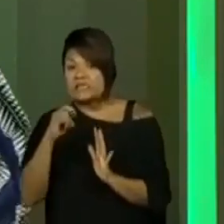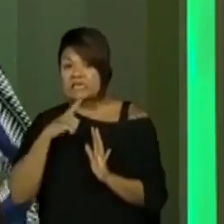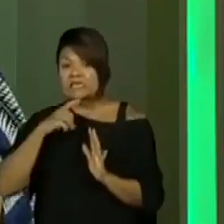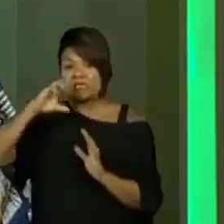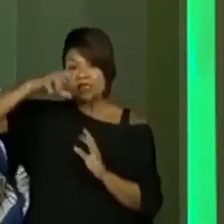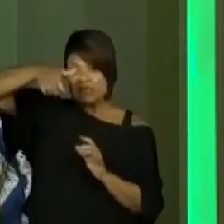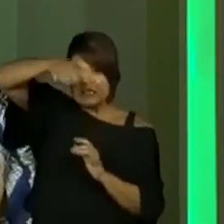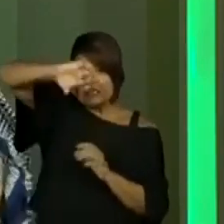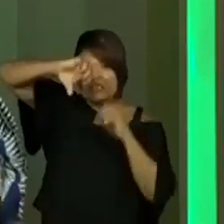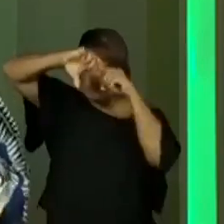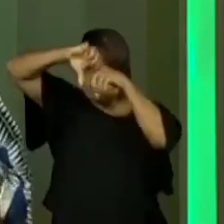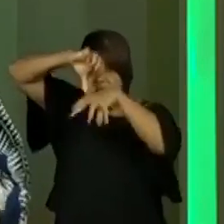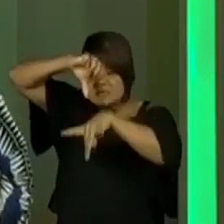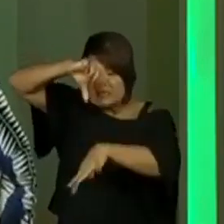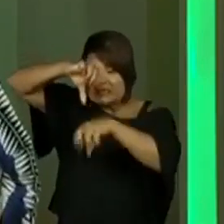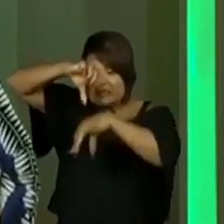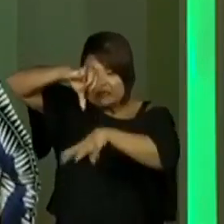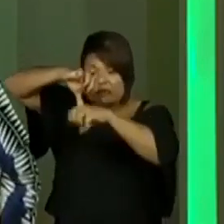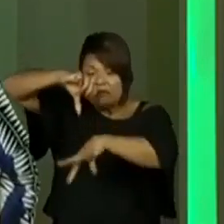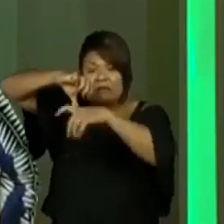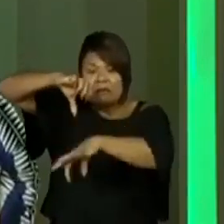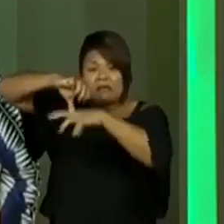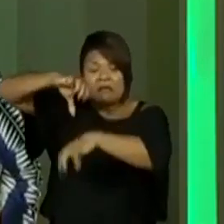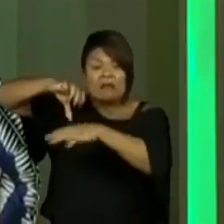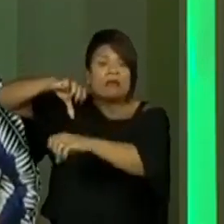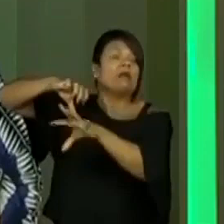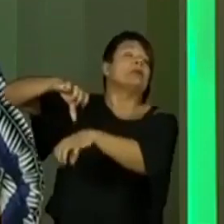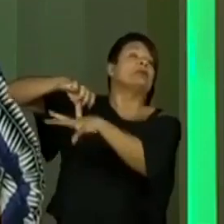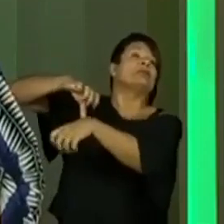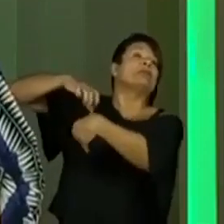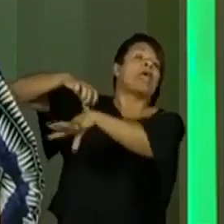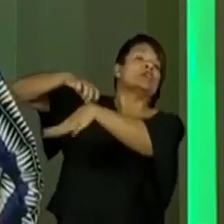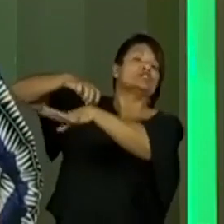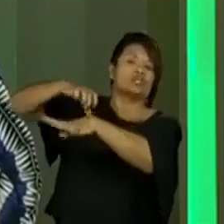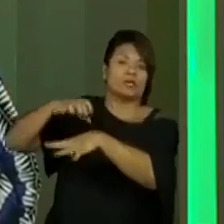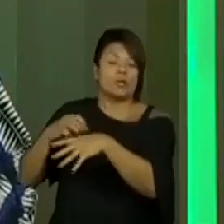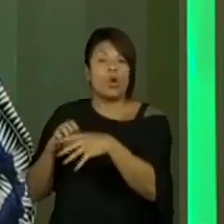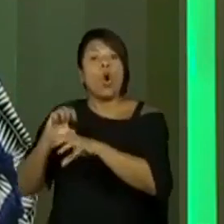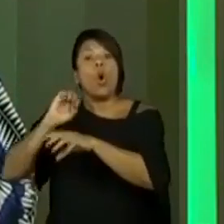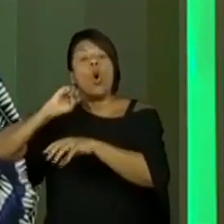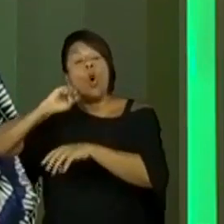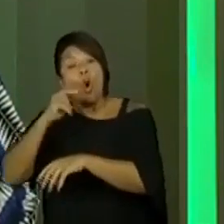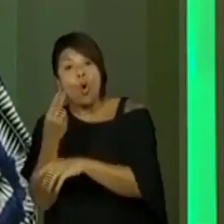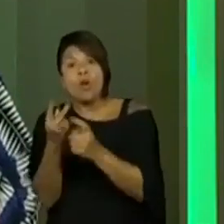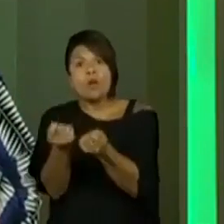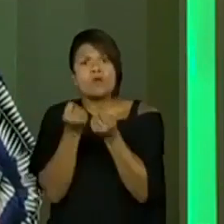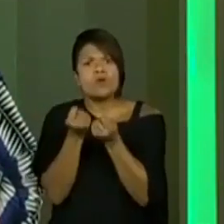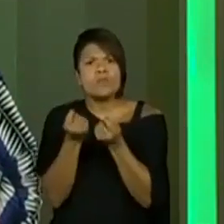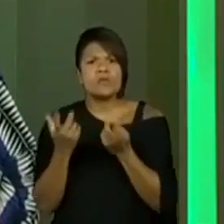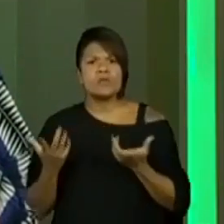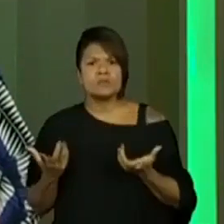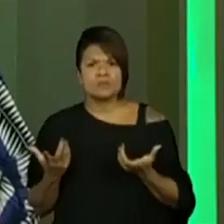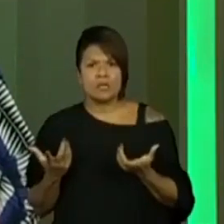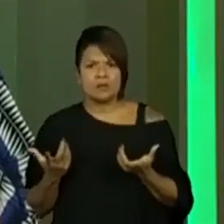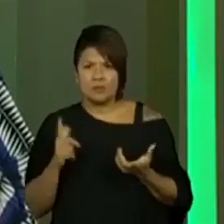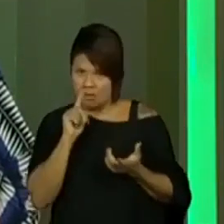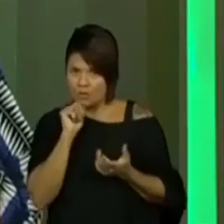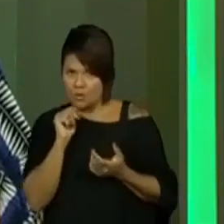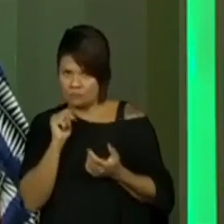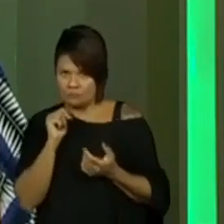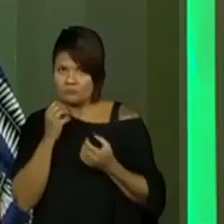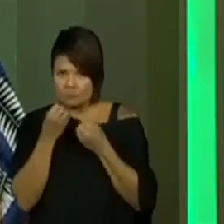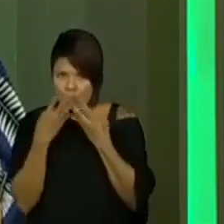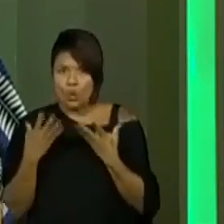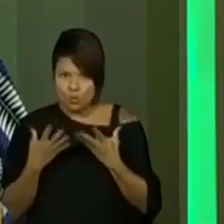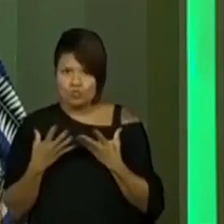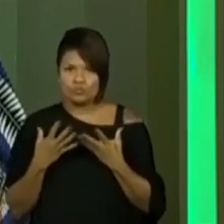possível mudar alguma coisa aí nesse comportamento para que nós possamos economizar um pouquinho esse recurso. Tudo bem?